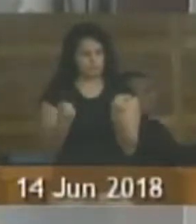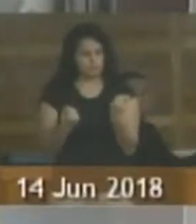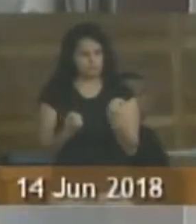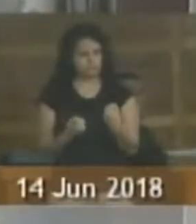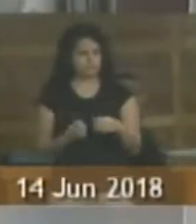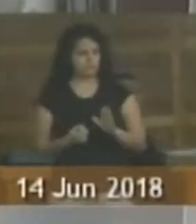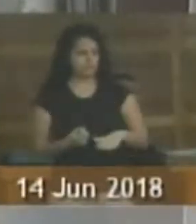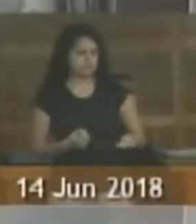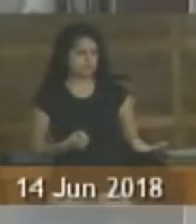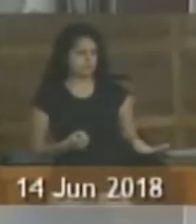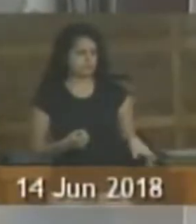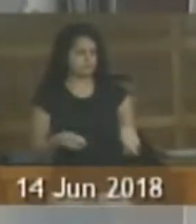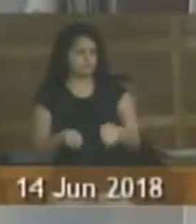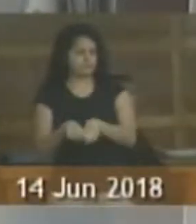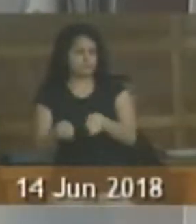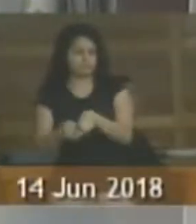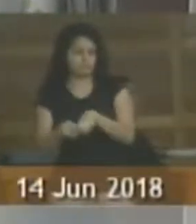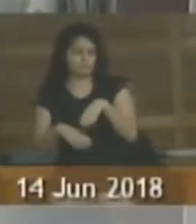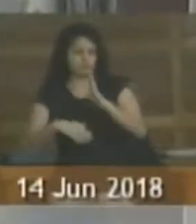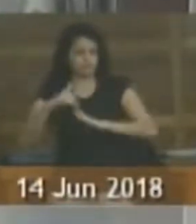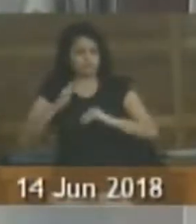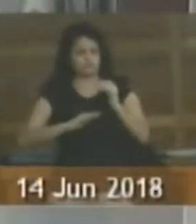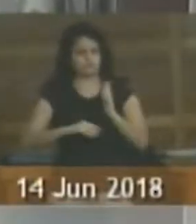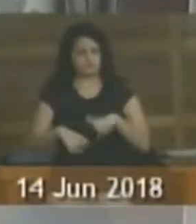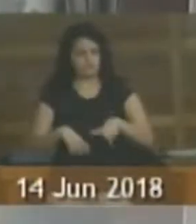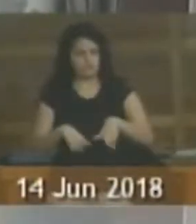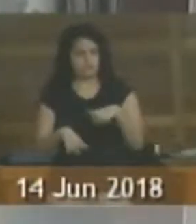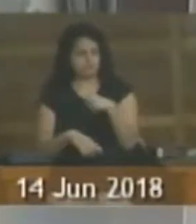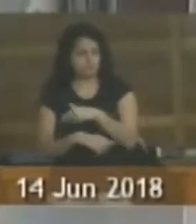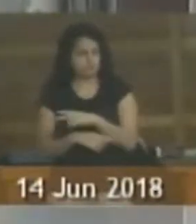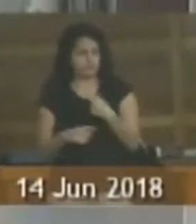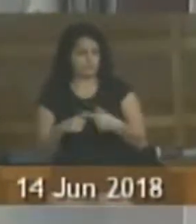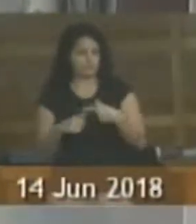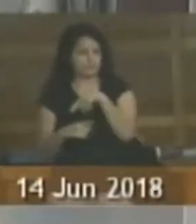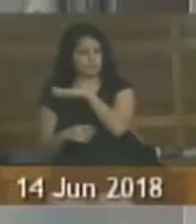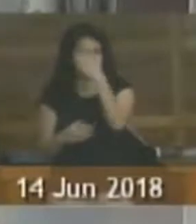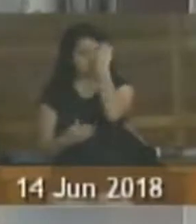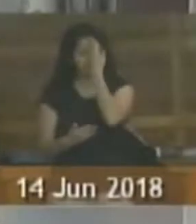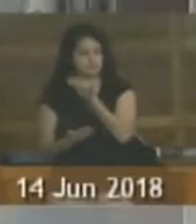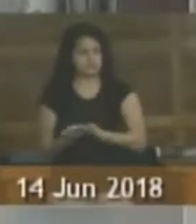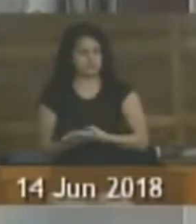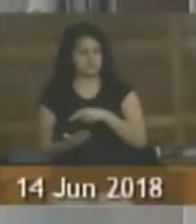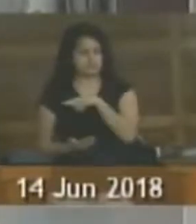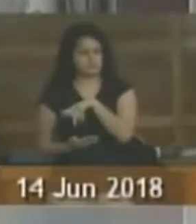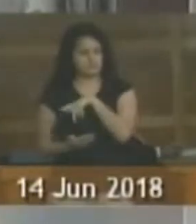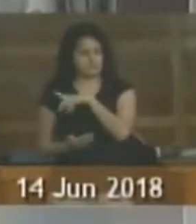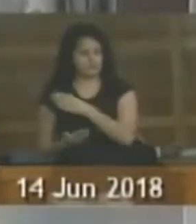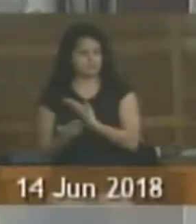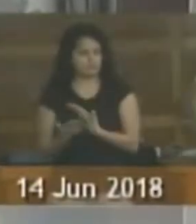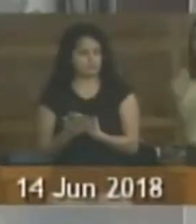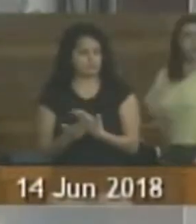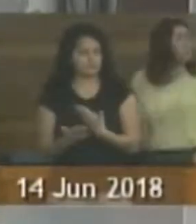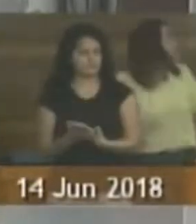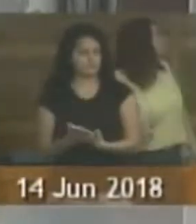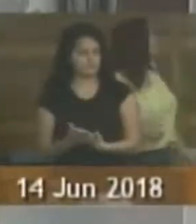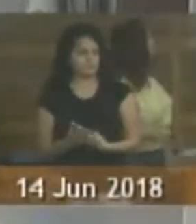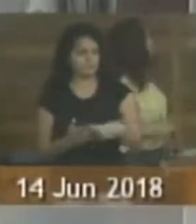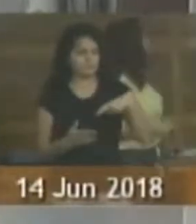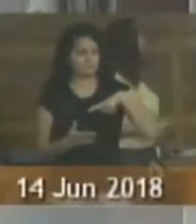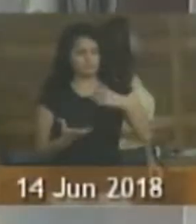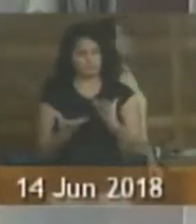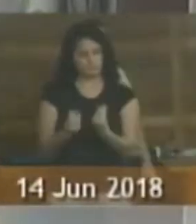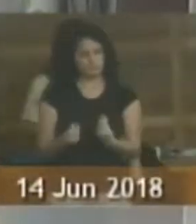crianças e pelos profissionais que ali trabalham, porque eles acreditam que naquela escola ainda tem